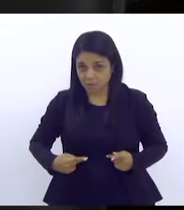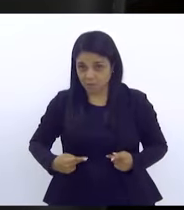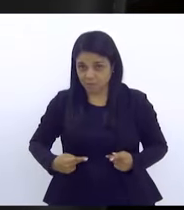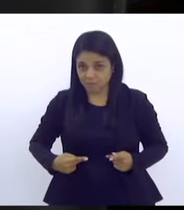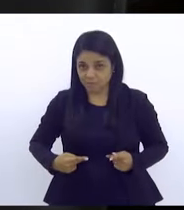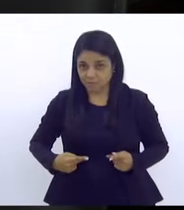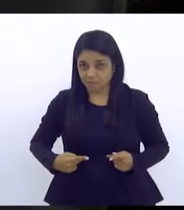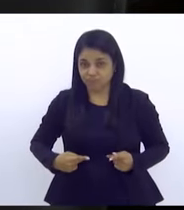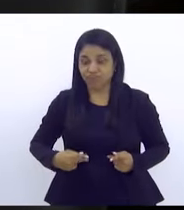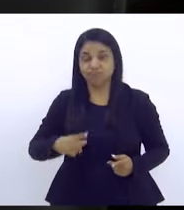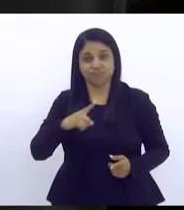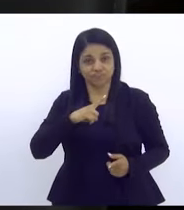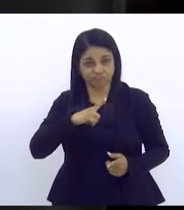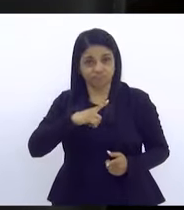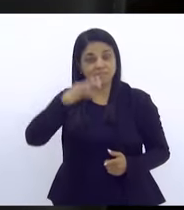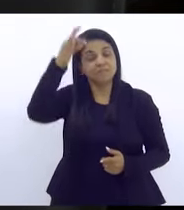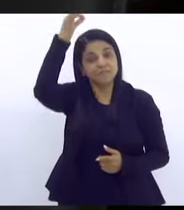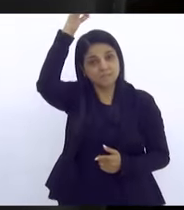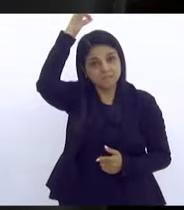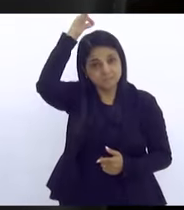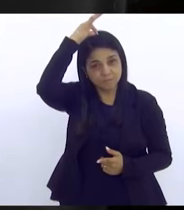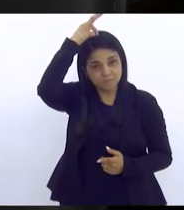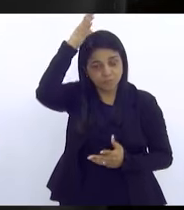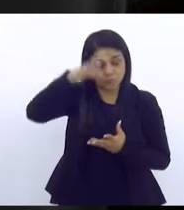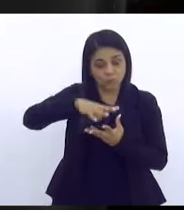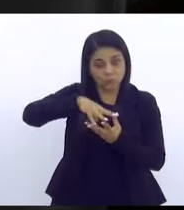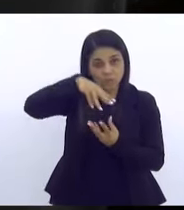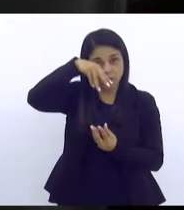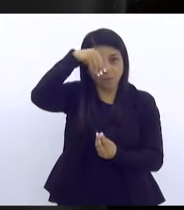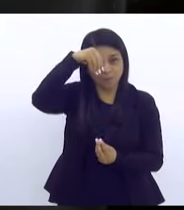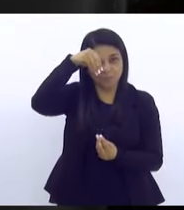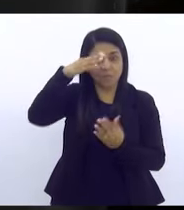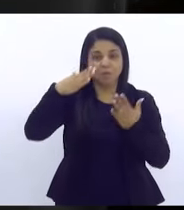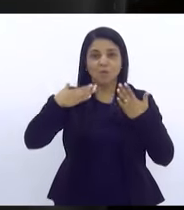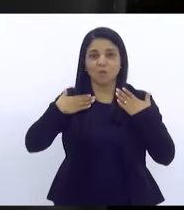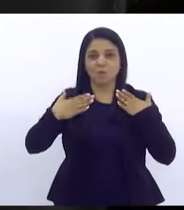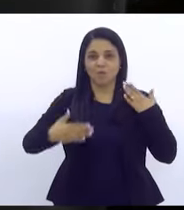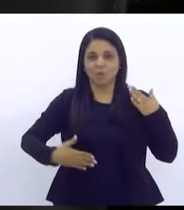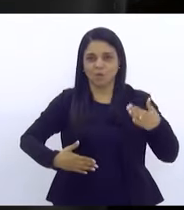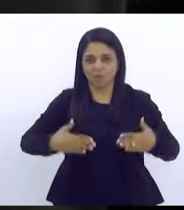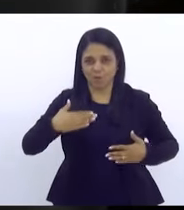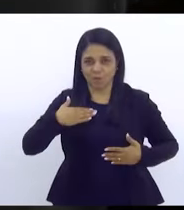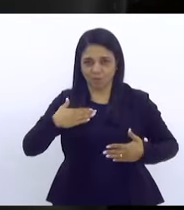possuem espírito, alma e corpo.